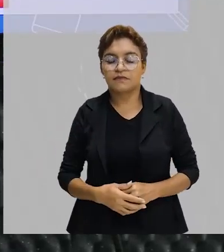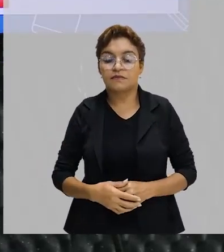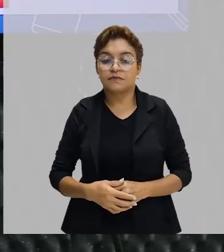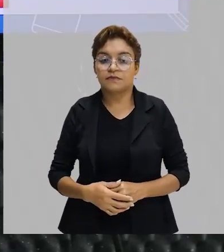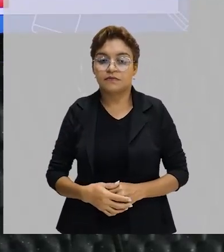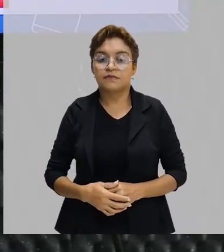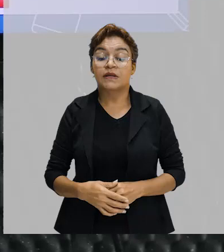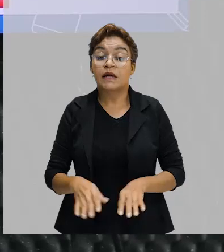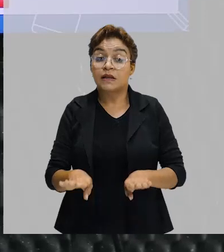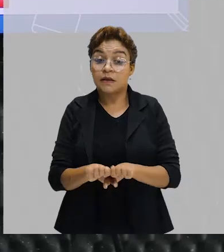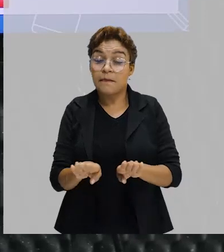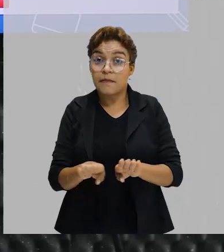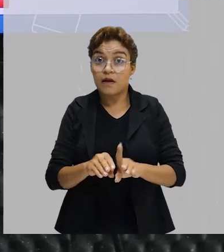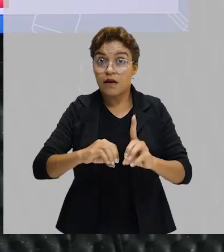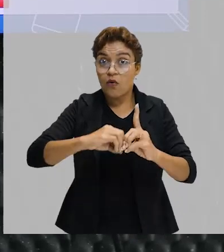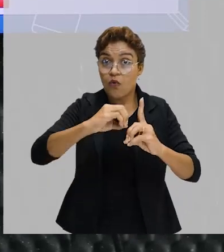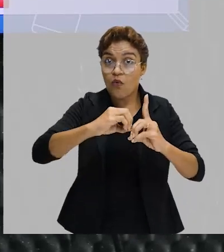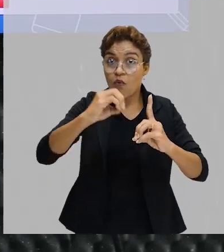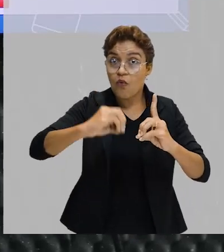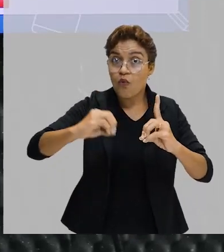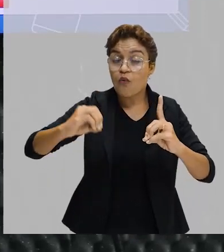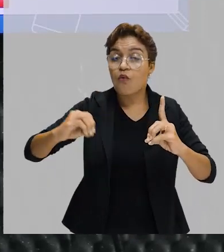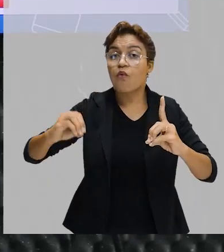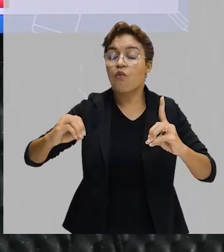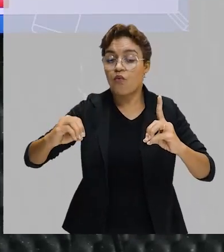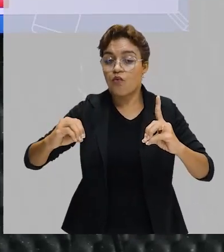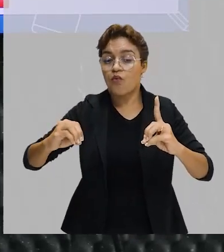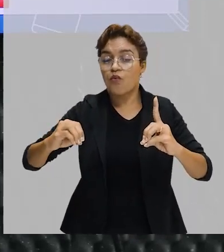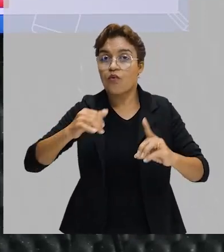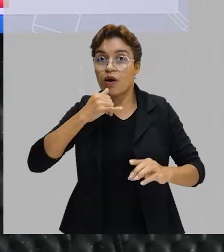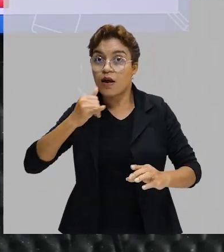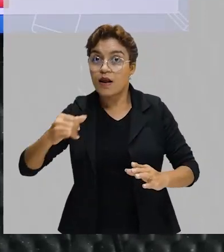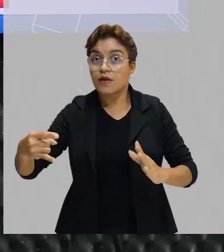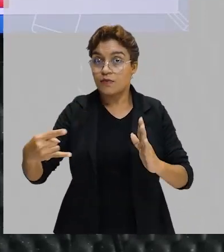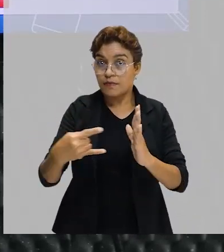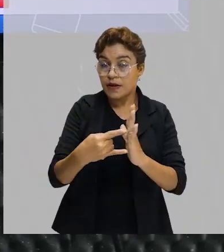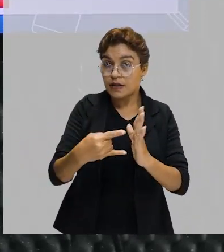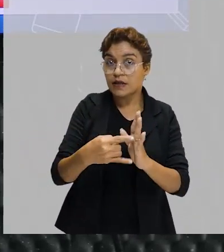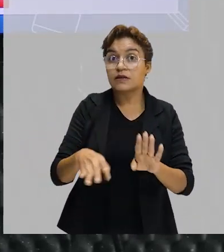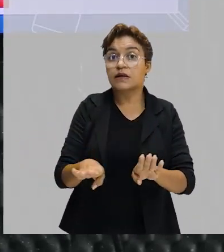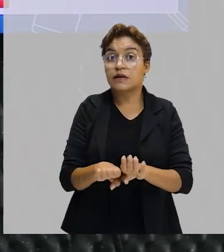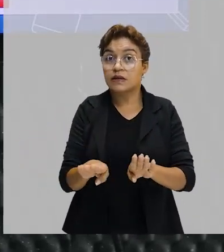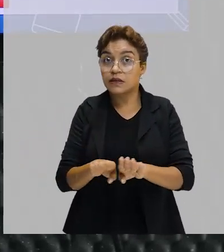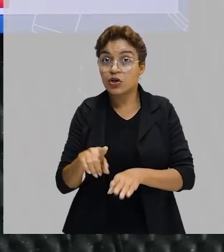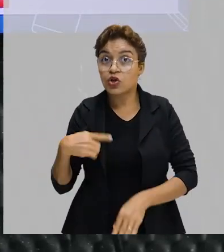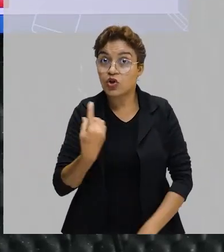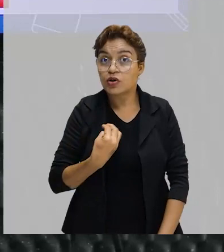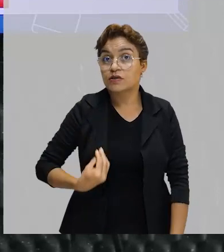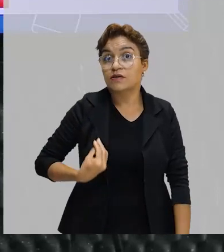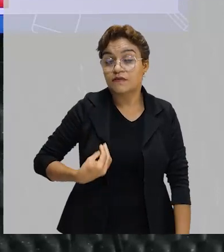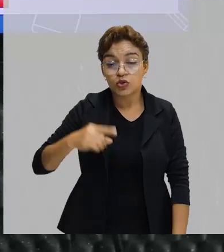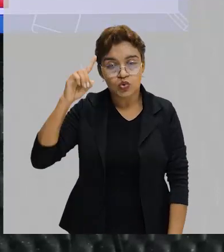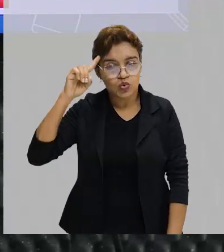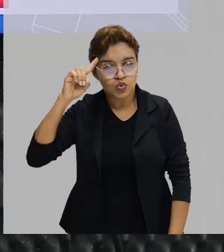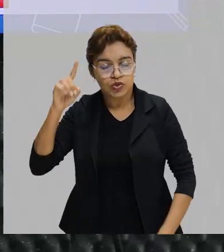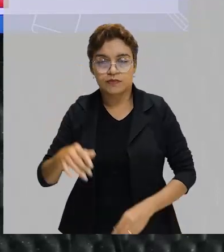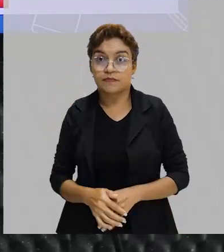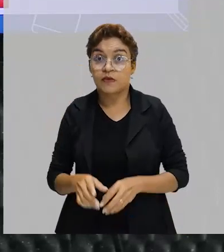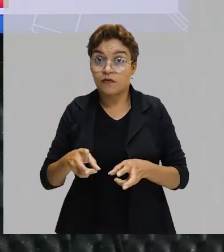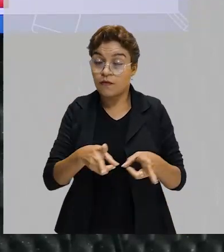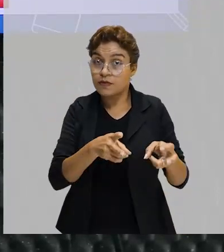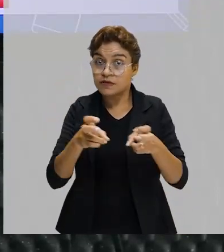ondas eletromagnéticas elas estão intimamente ligadas ao nosso dia a dia. Você está observando na